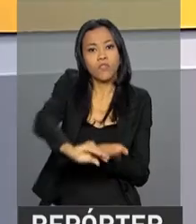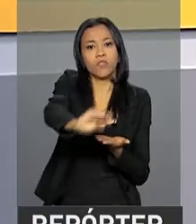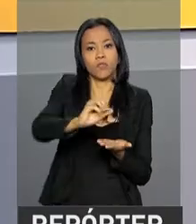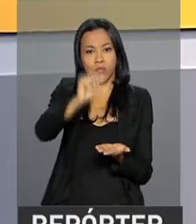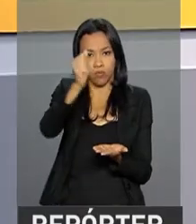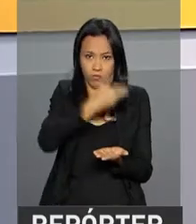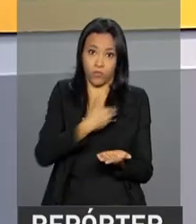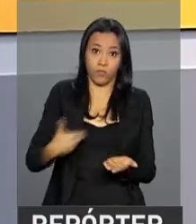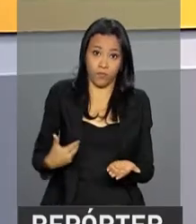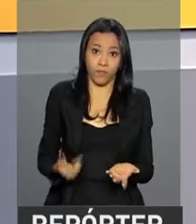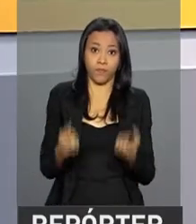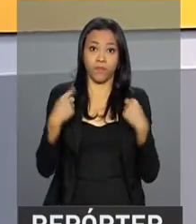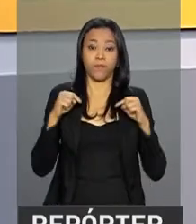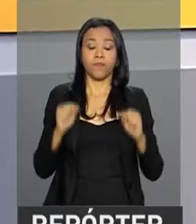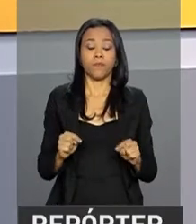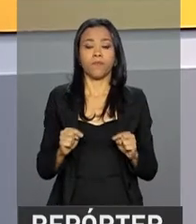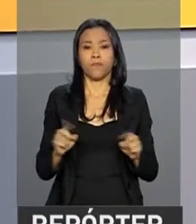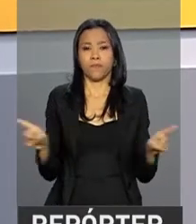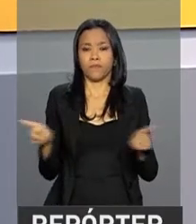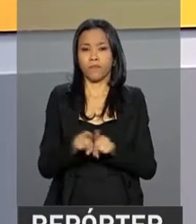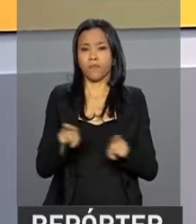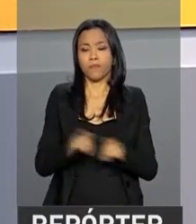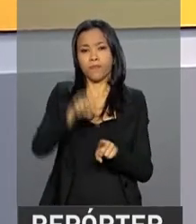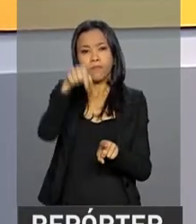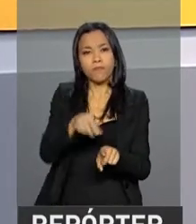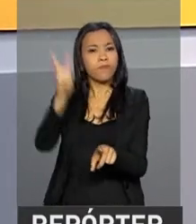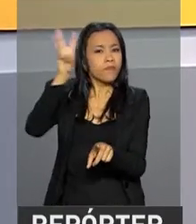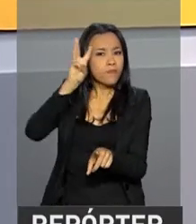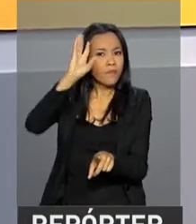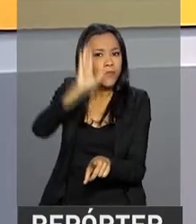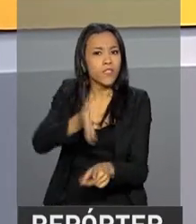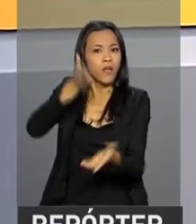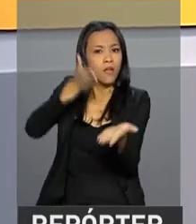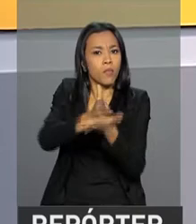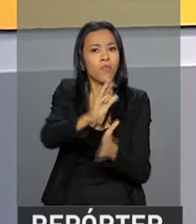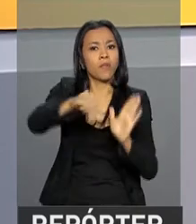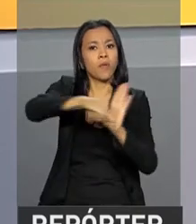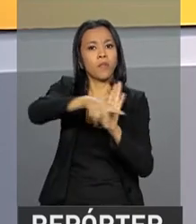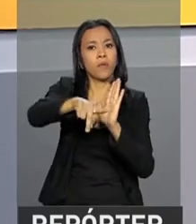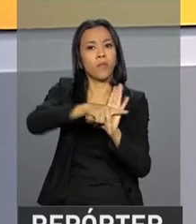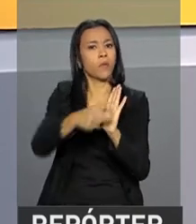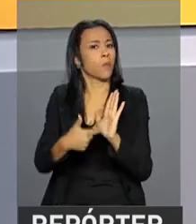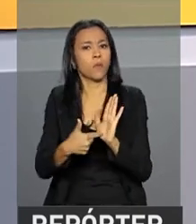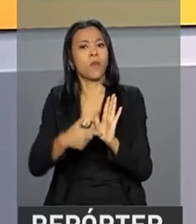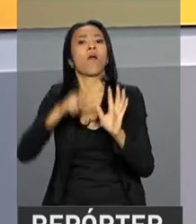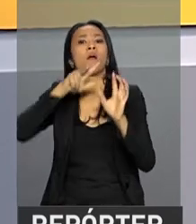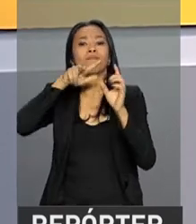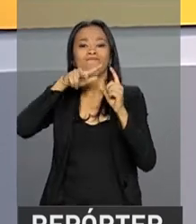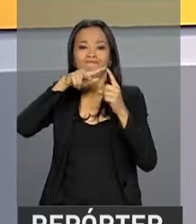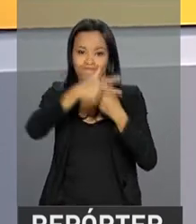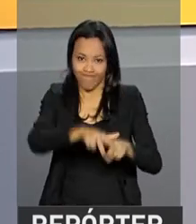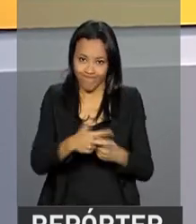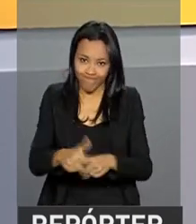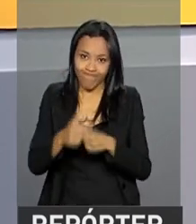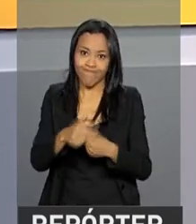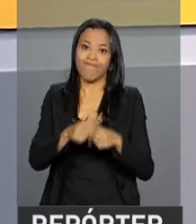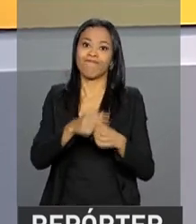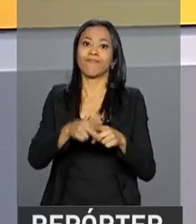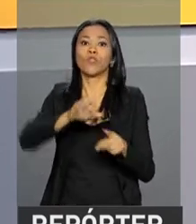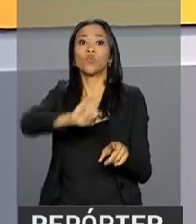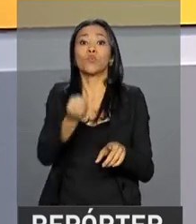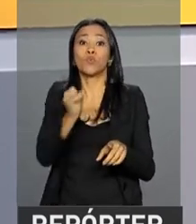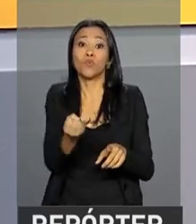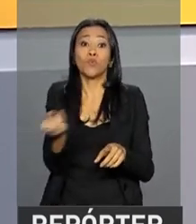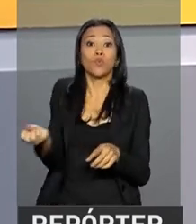e também nesta terça feira foi aprovada a medida provisória que altera a taxa de juros para novos empréstimos